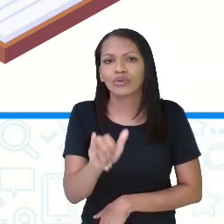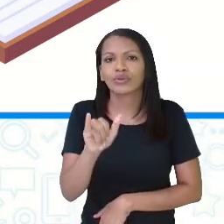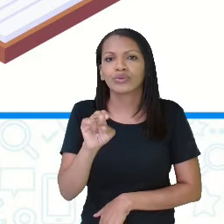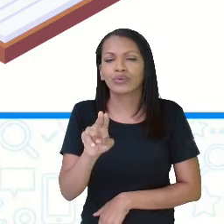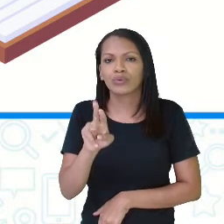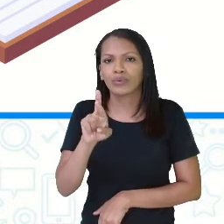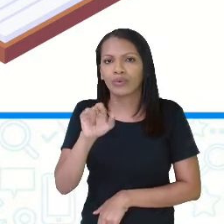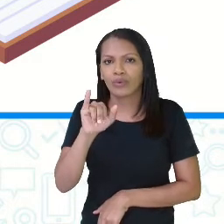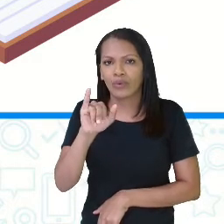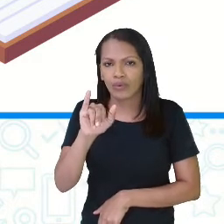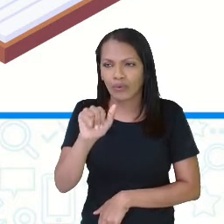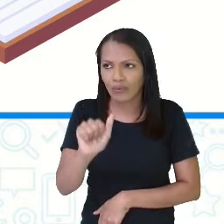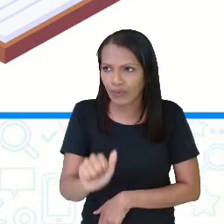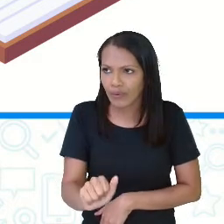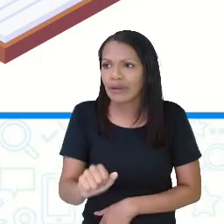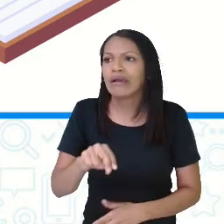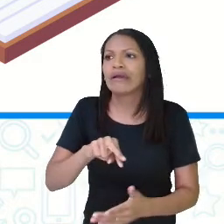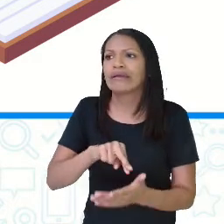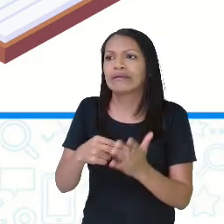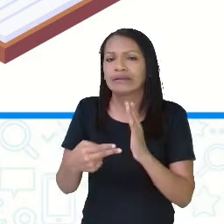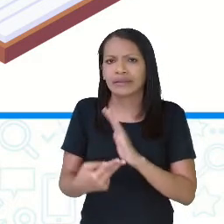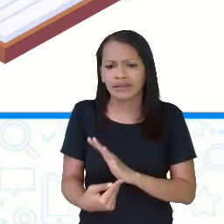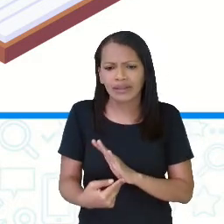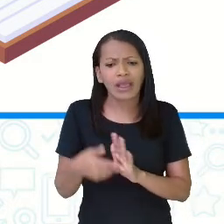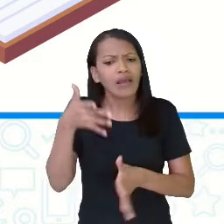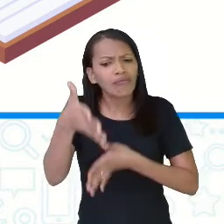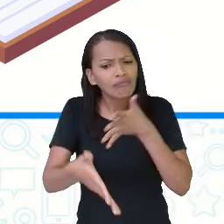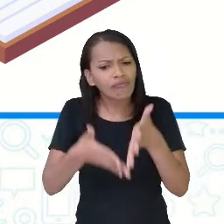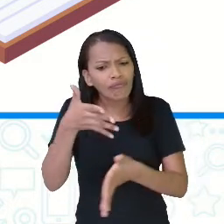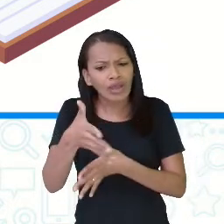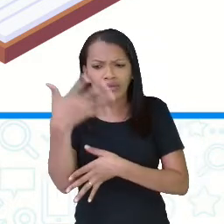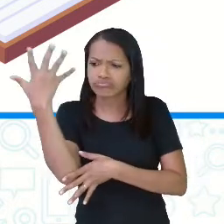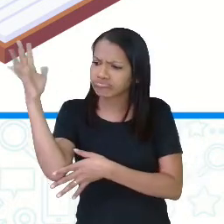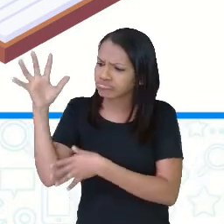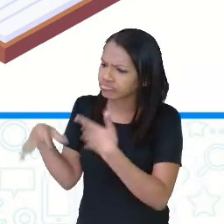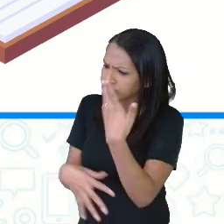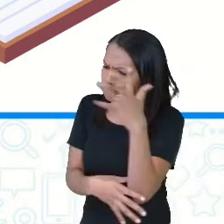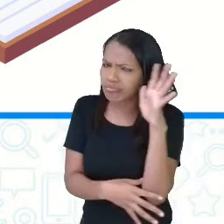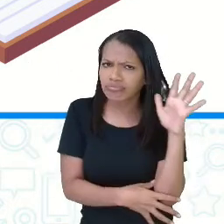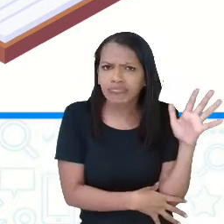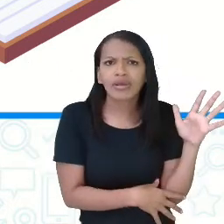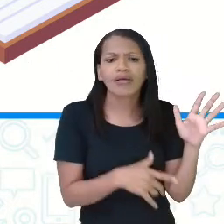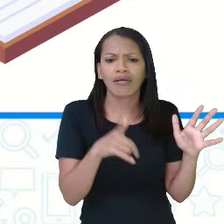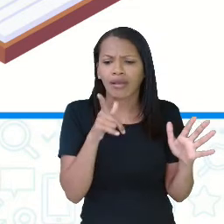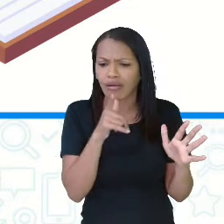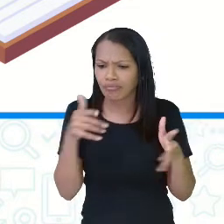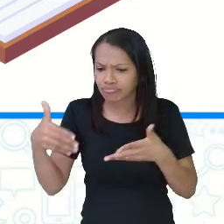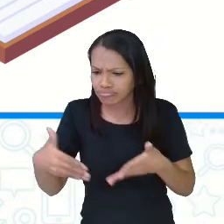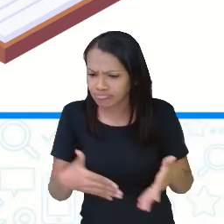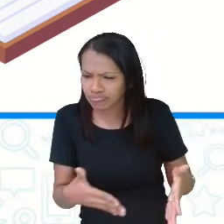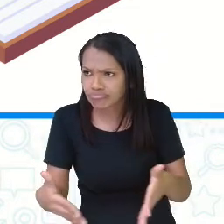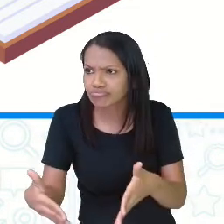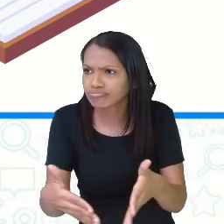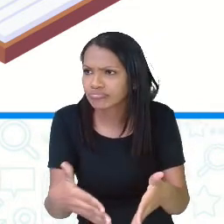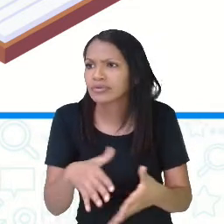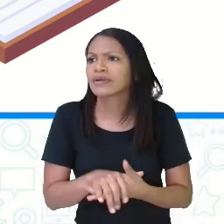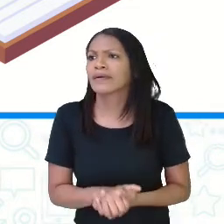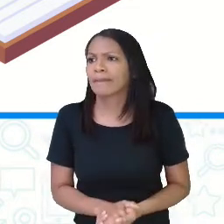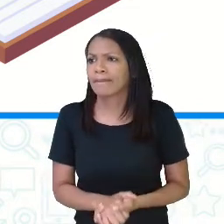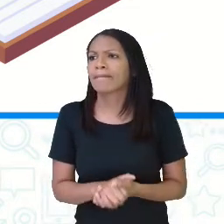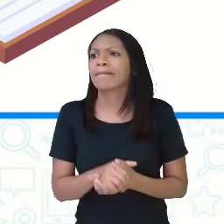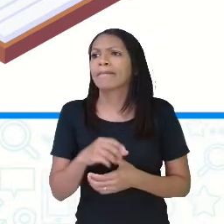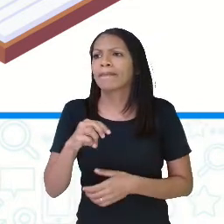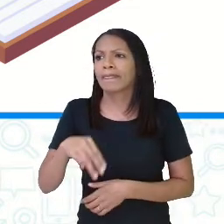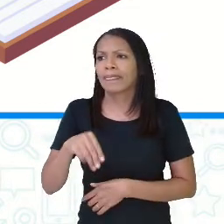Passu. Significa fala mata, fala lago. Mai Tini, na sua